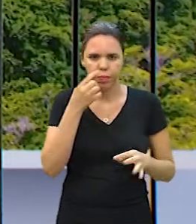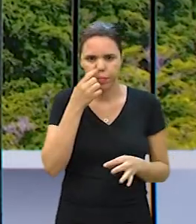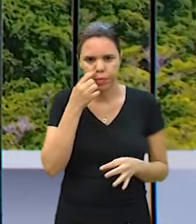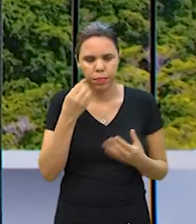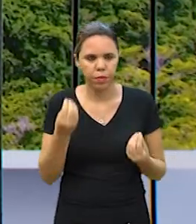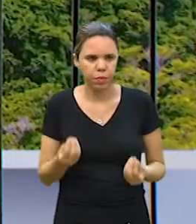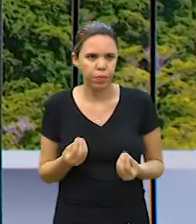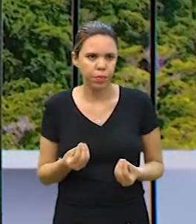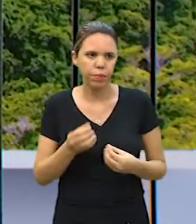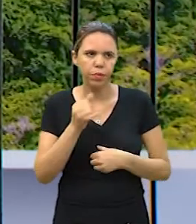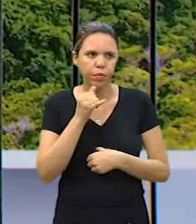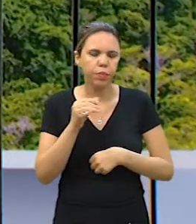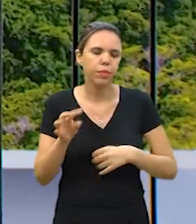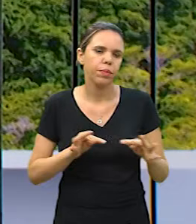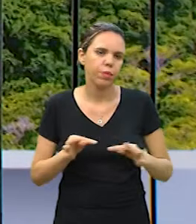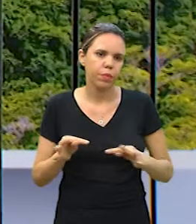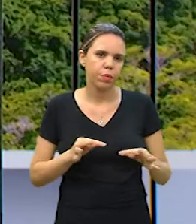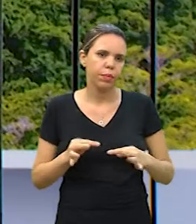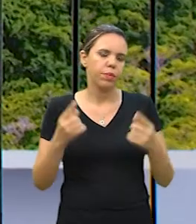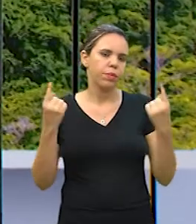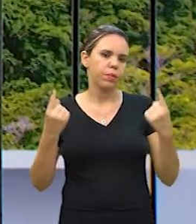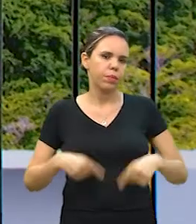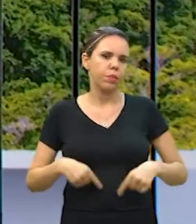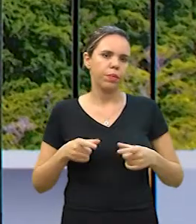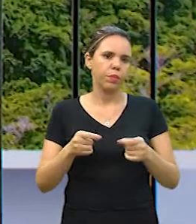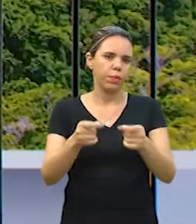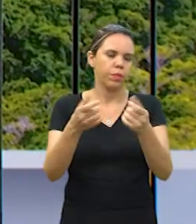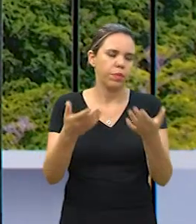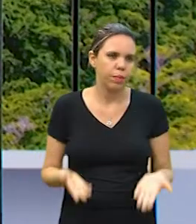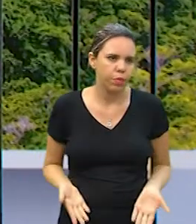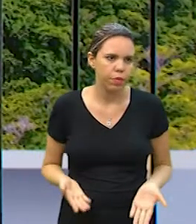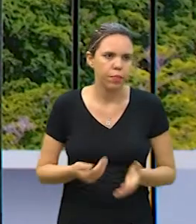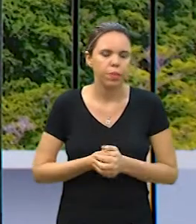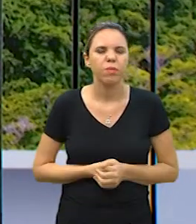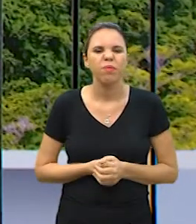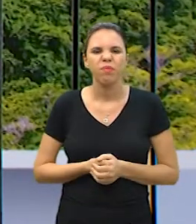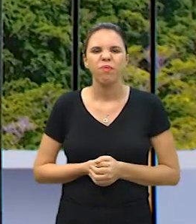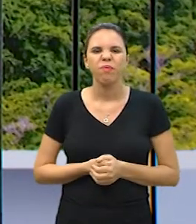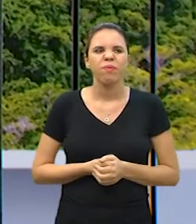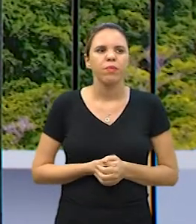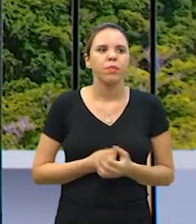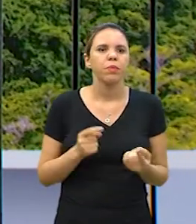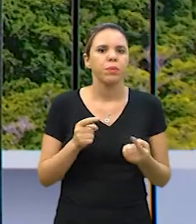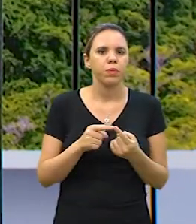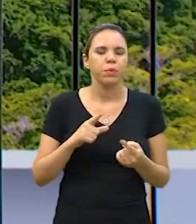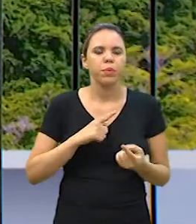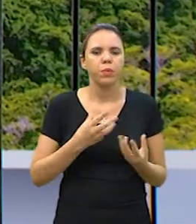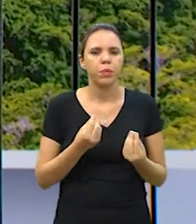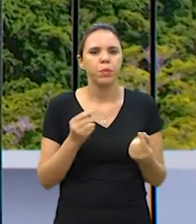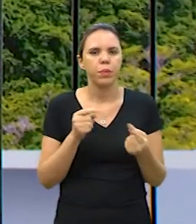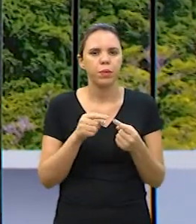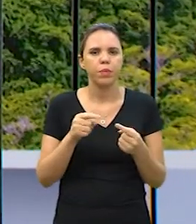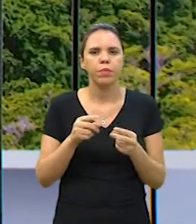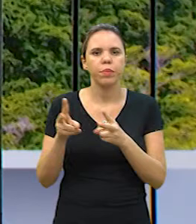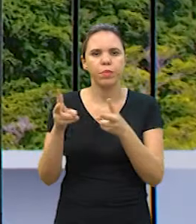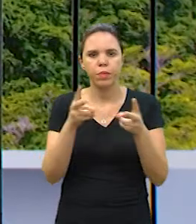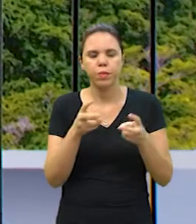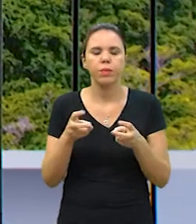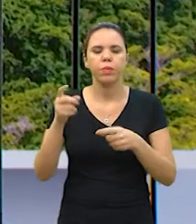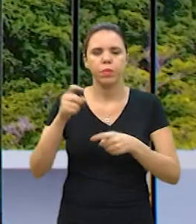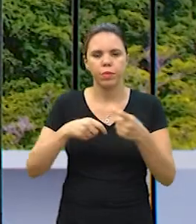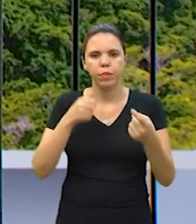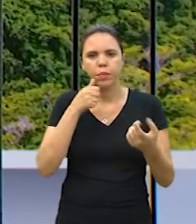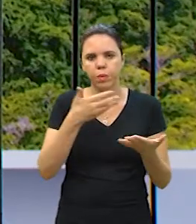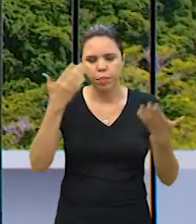né, como no caso de um tratamento contra o câncer de mama, e nesse sentido que tem muito a ver com aspectos